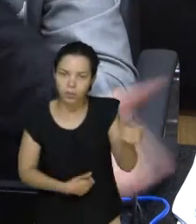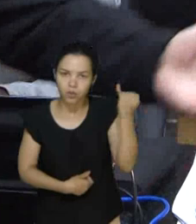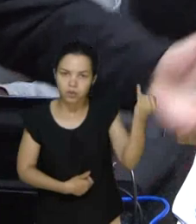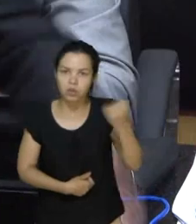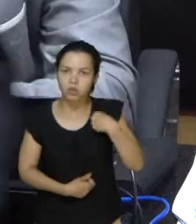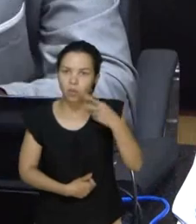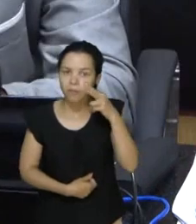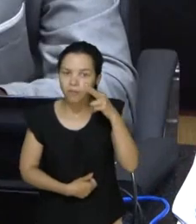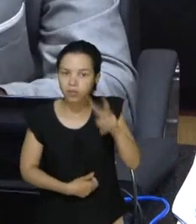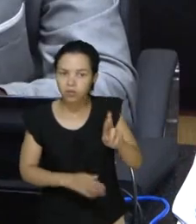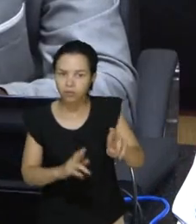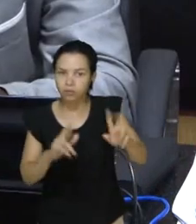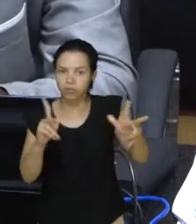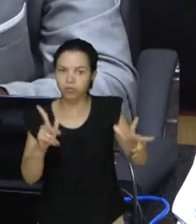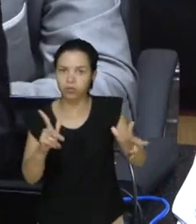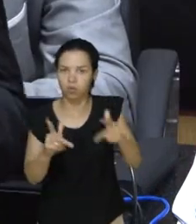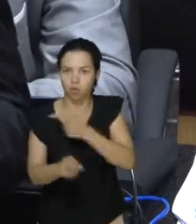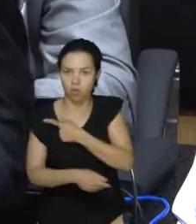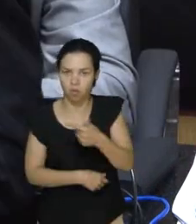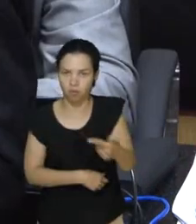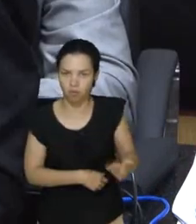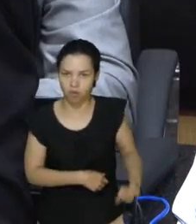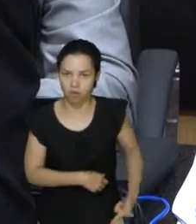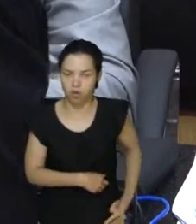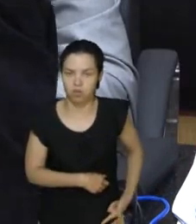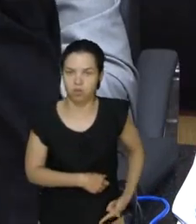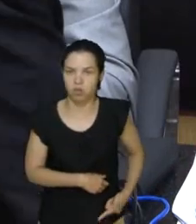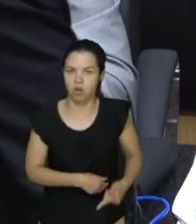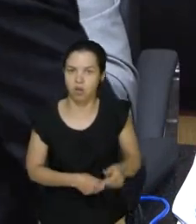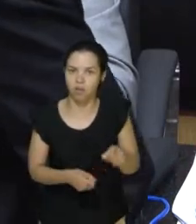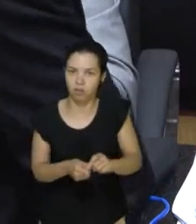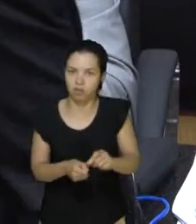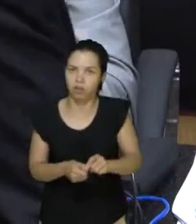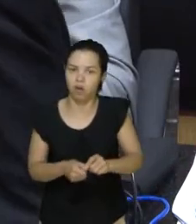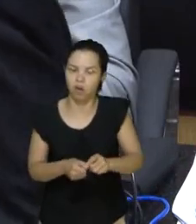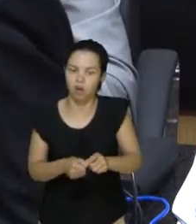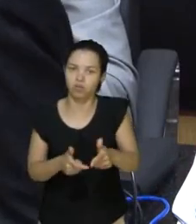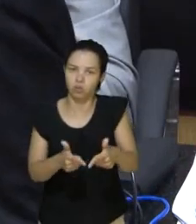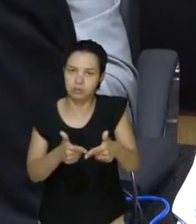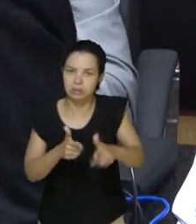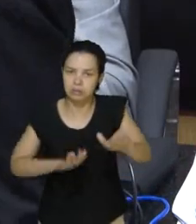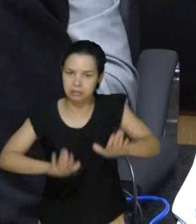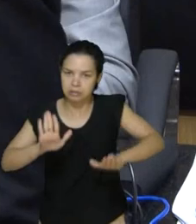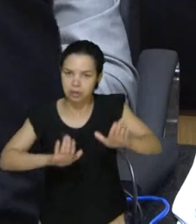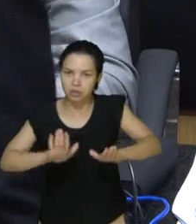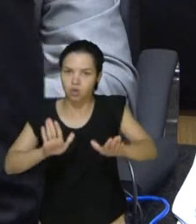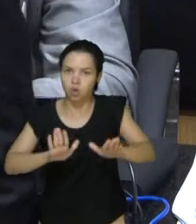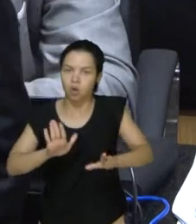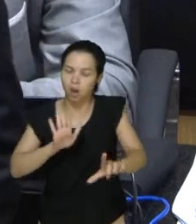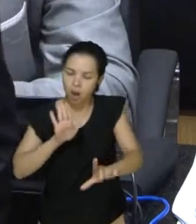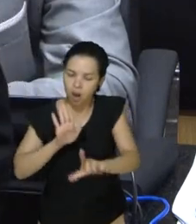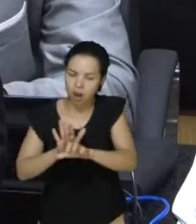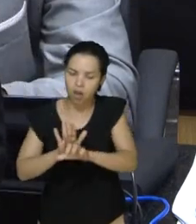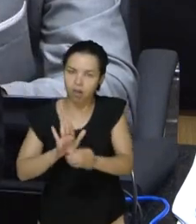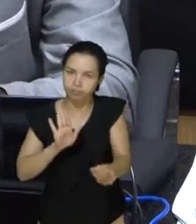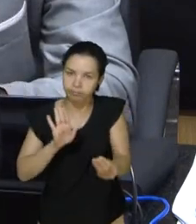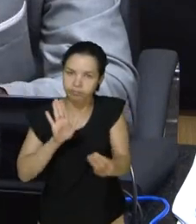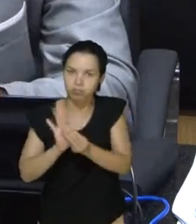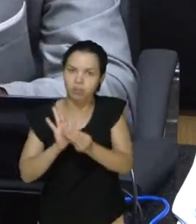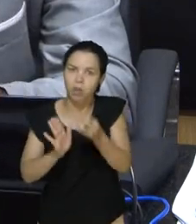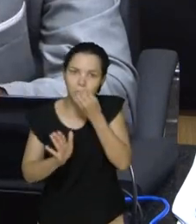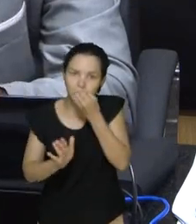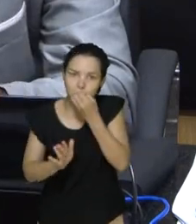diferenciada, e o governo incorporar isso e fazer todo o processo licitatório legal e fazer algo, né, que é bom